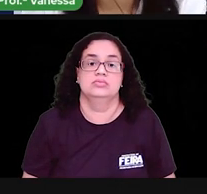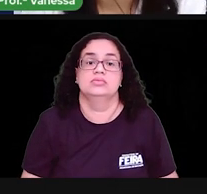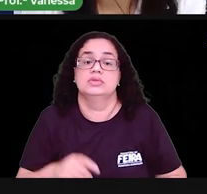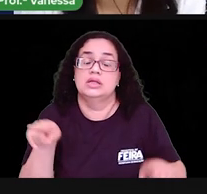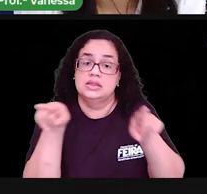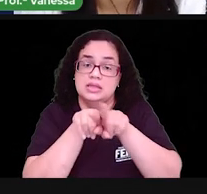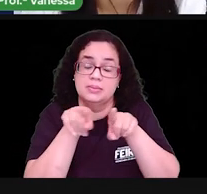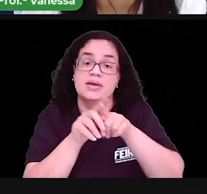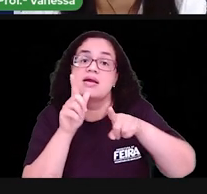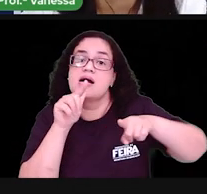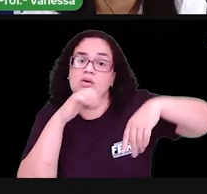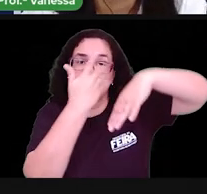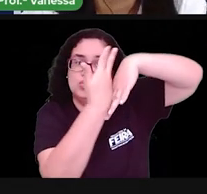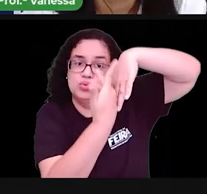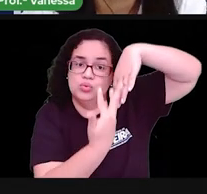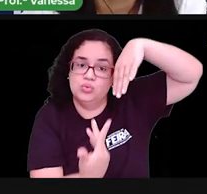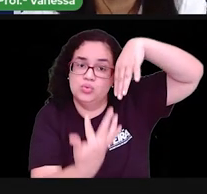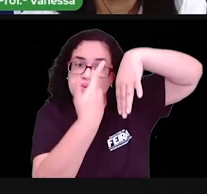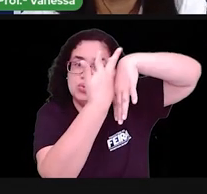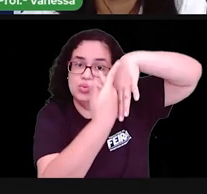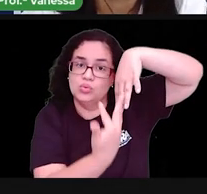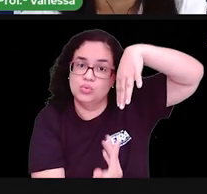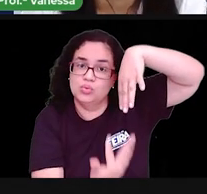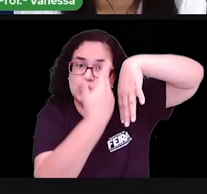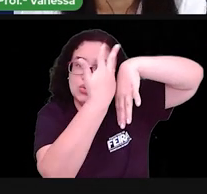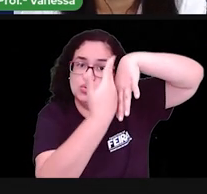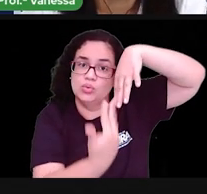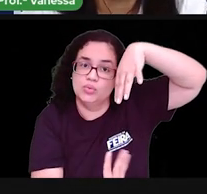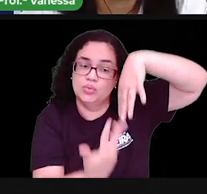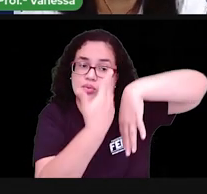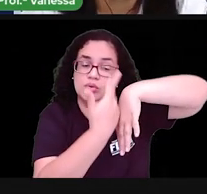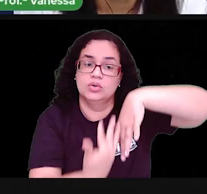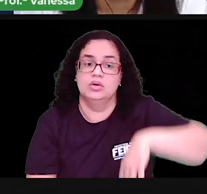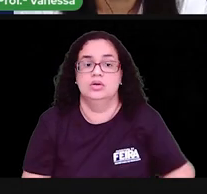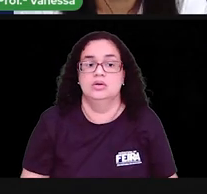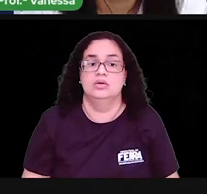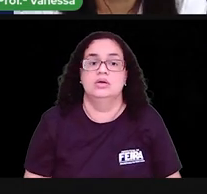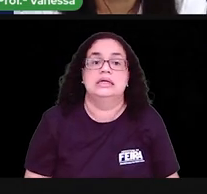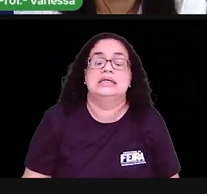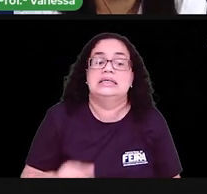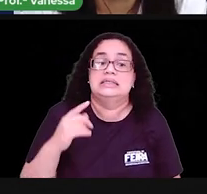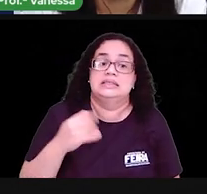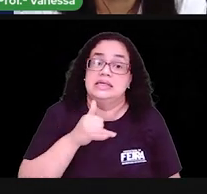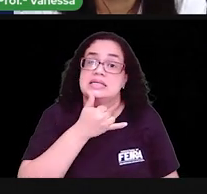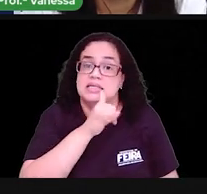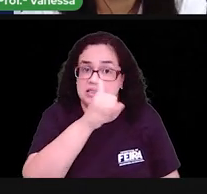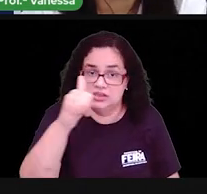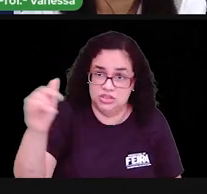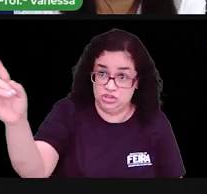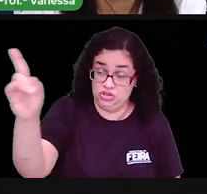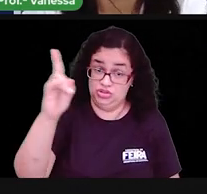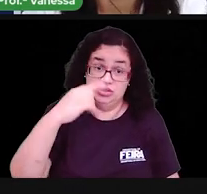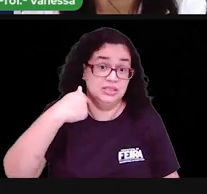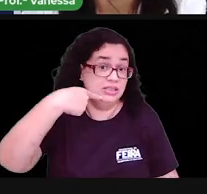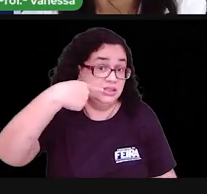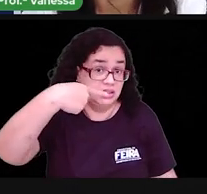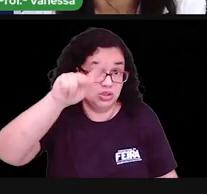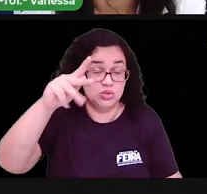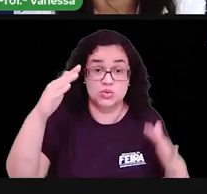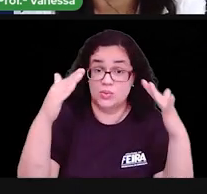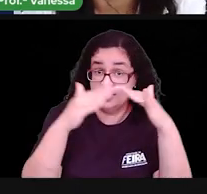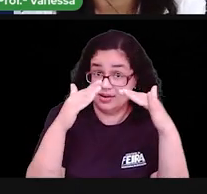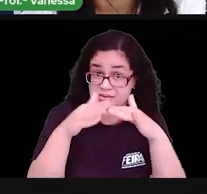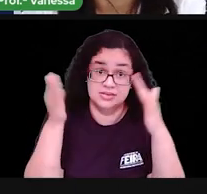e também nas usinas hidrelétricas isso mesmo a energia que está chegando aí na sua casa